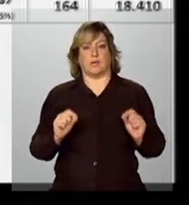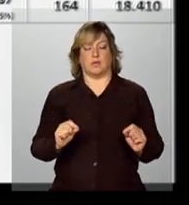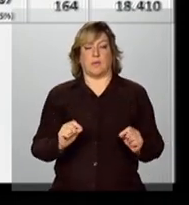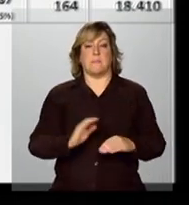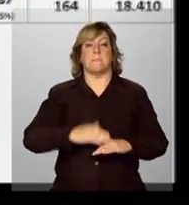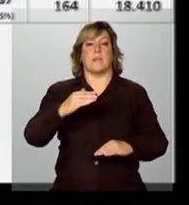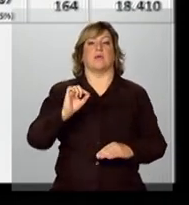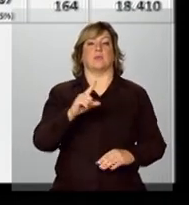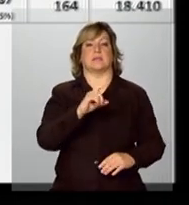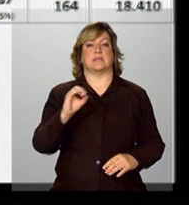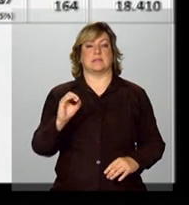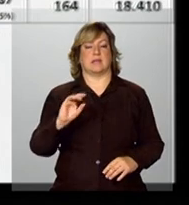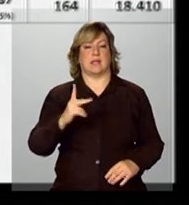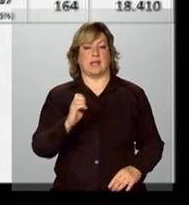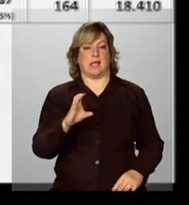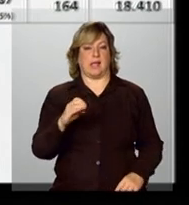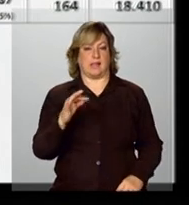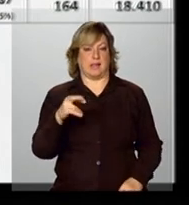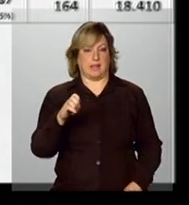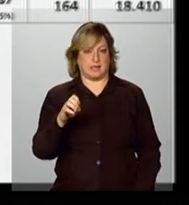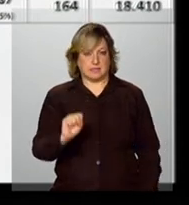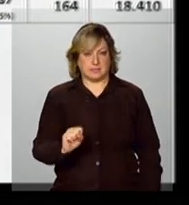100 hectares. Tá?